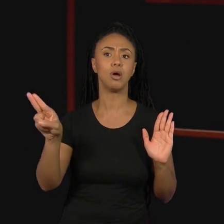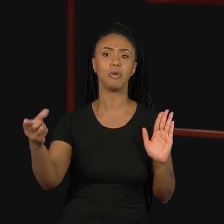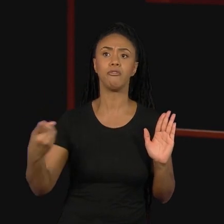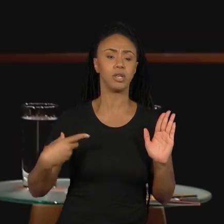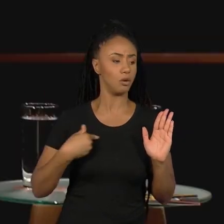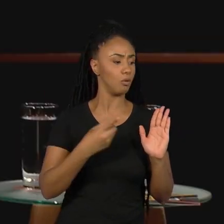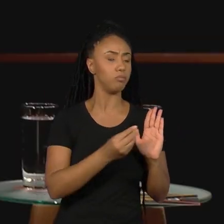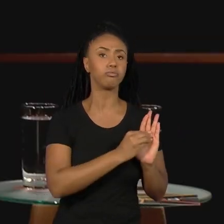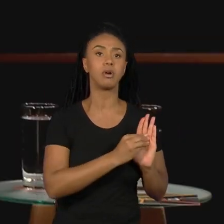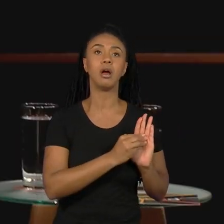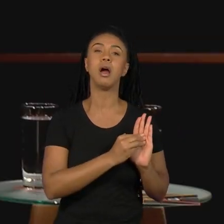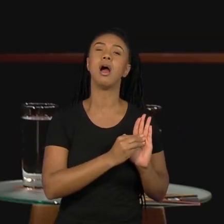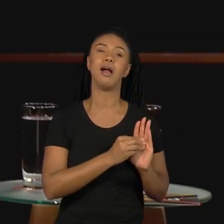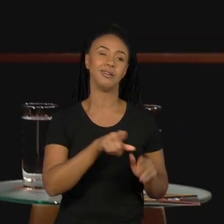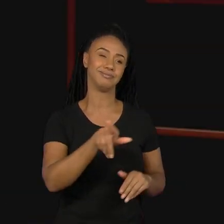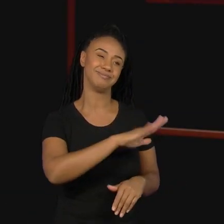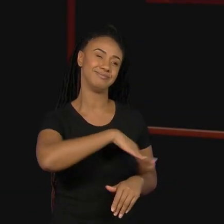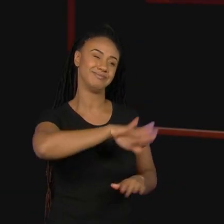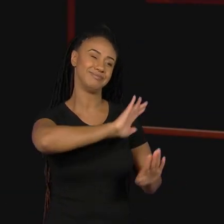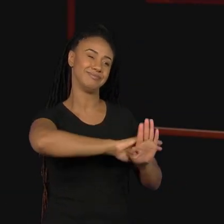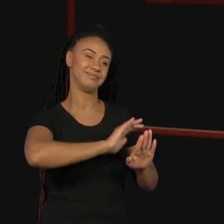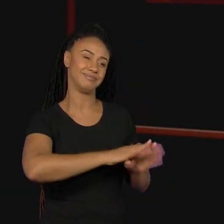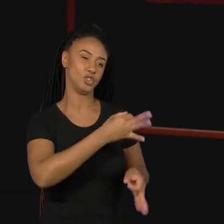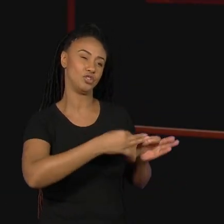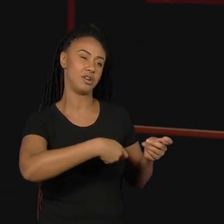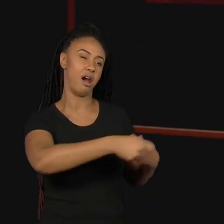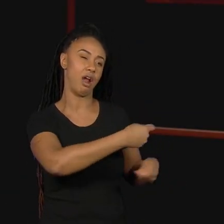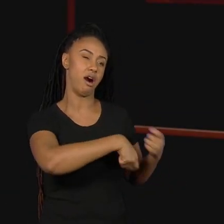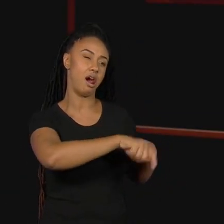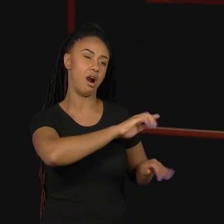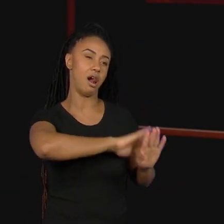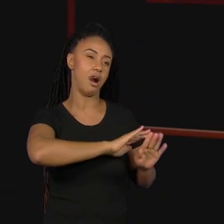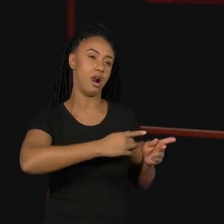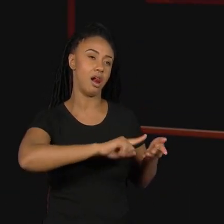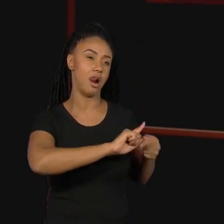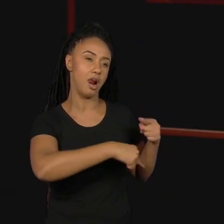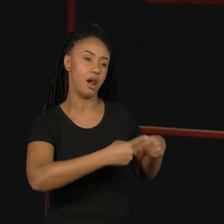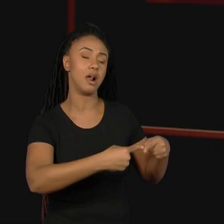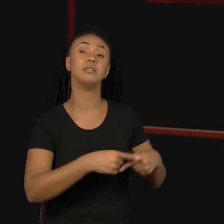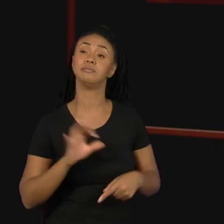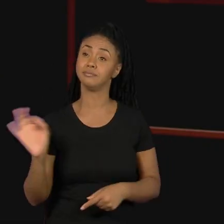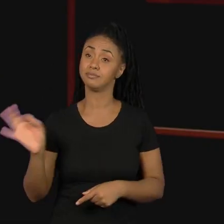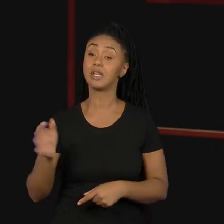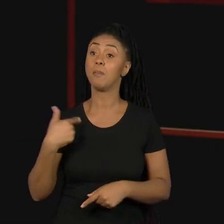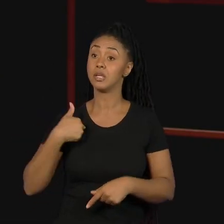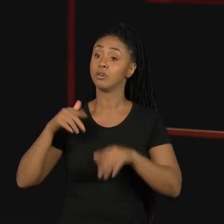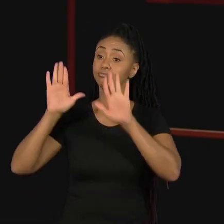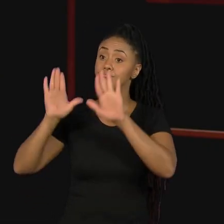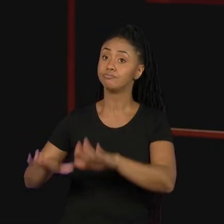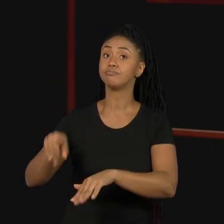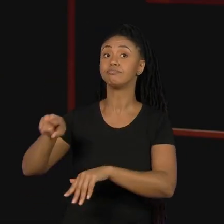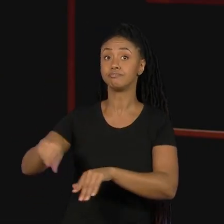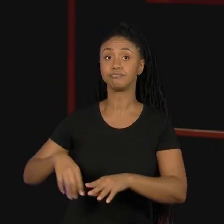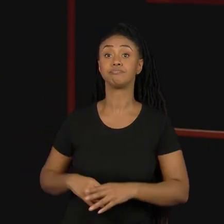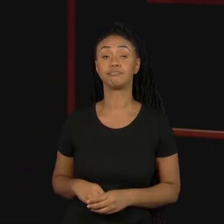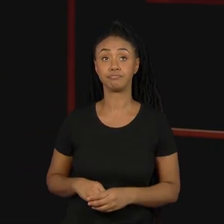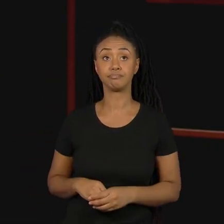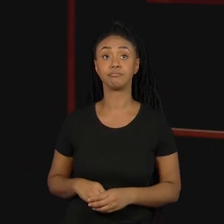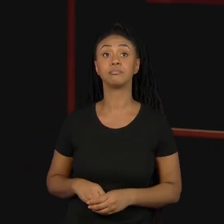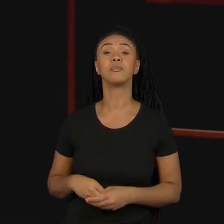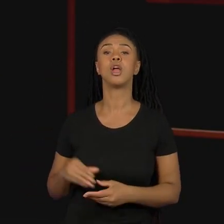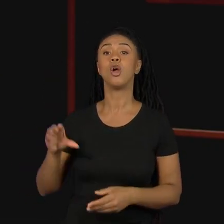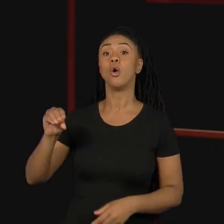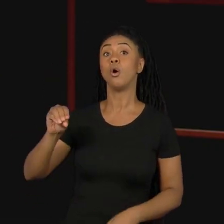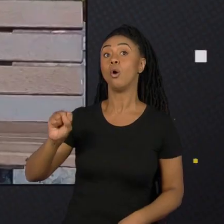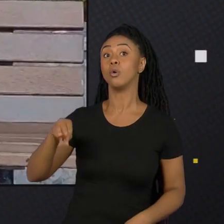Letras. Uma firula jurídica, né? E eu saí, mas ficou lá dentro o cara que tinha trazido o ácido, que é o